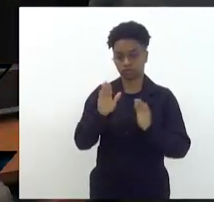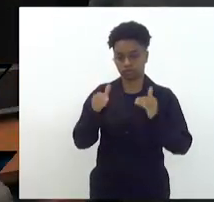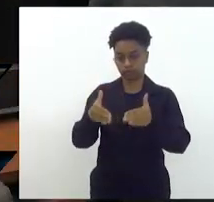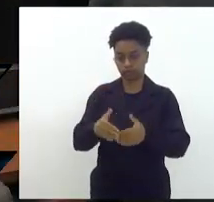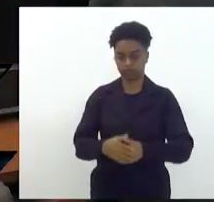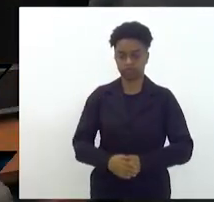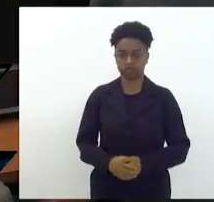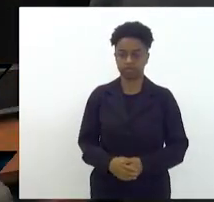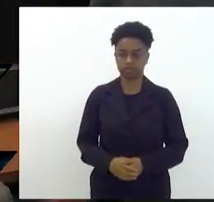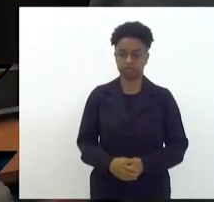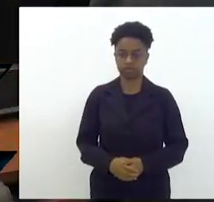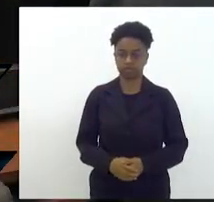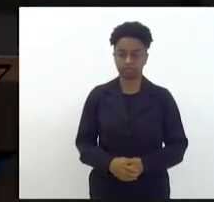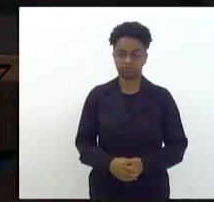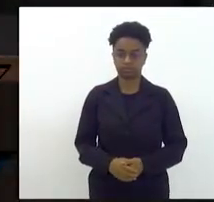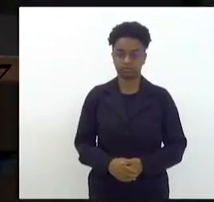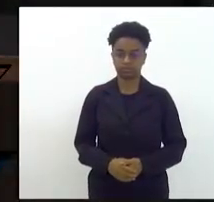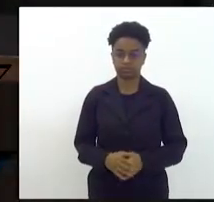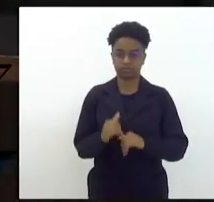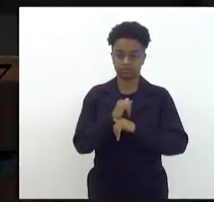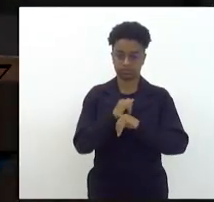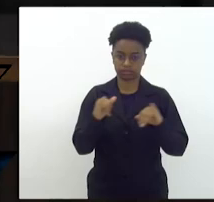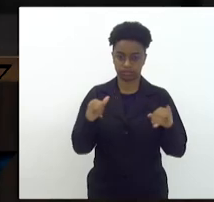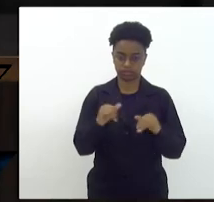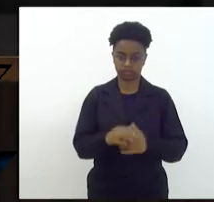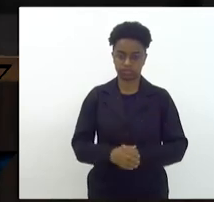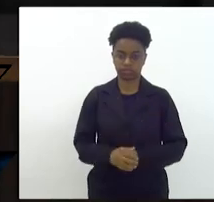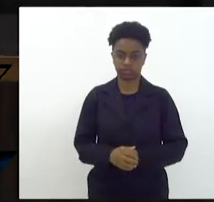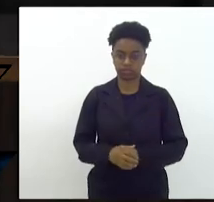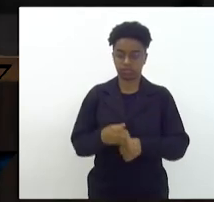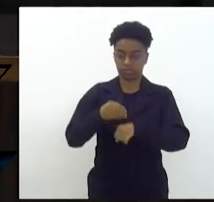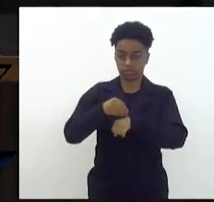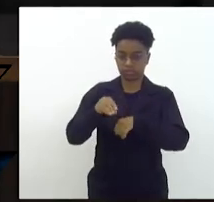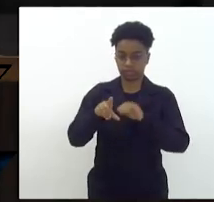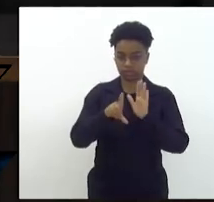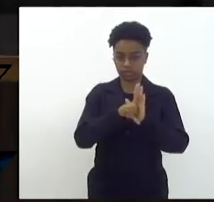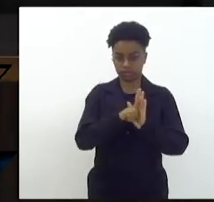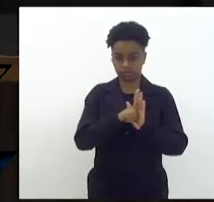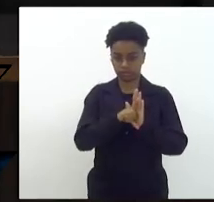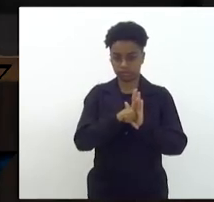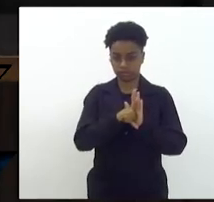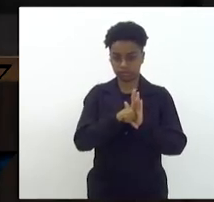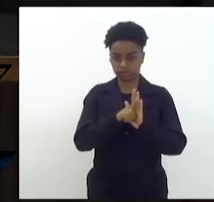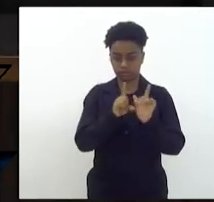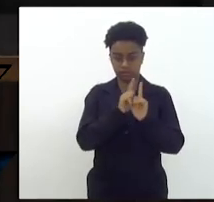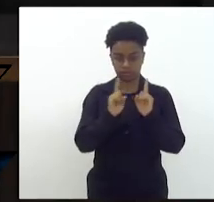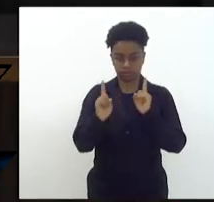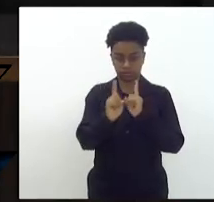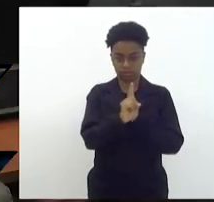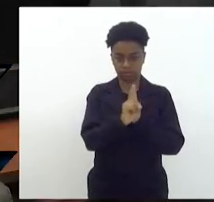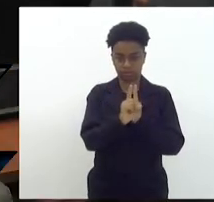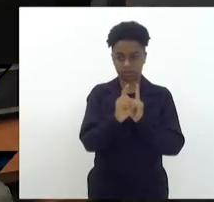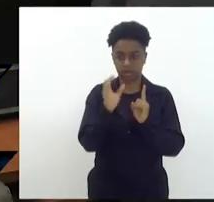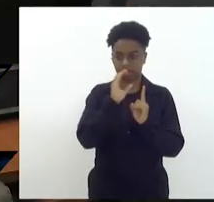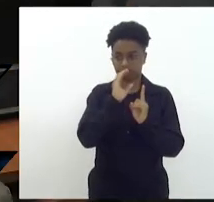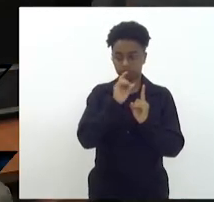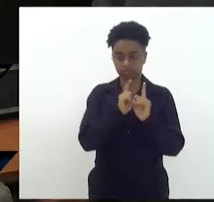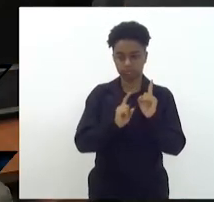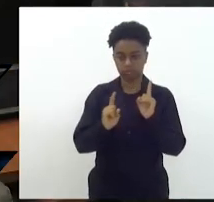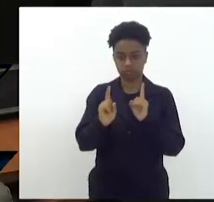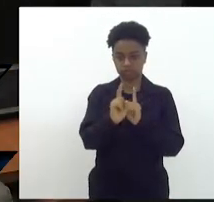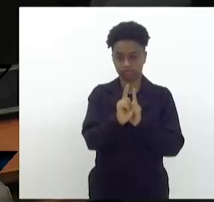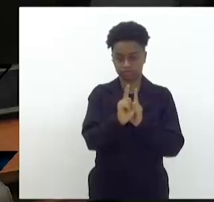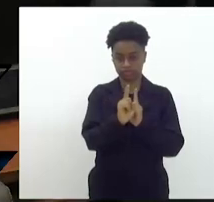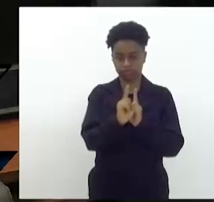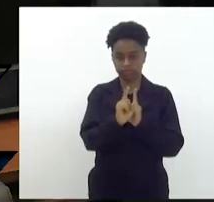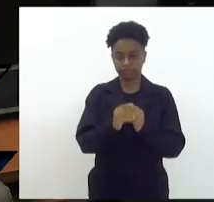tia Ju anuncio indicação Legislativa número 8 só uma questão de ordem que